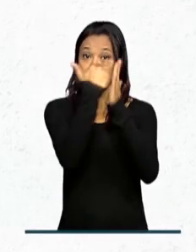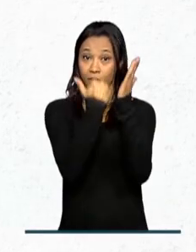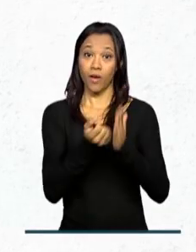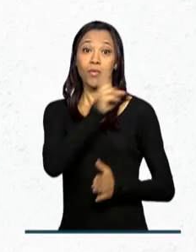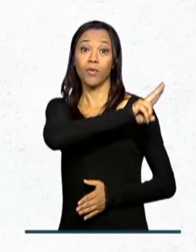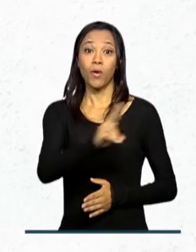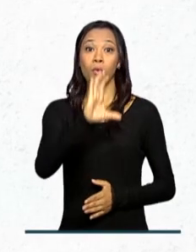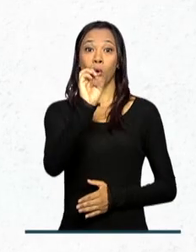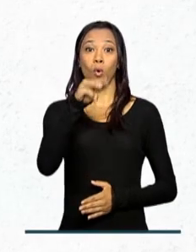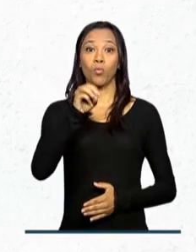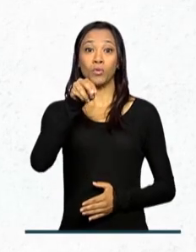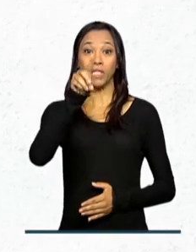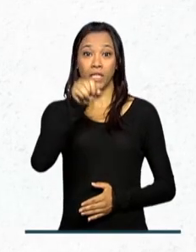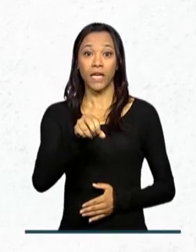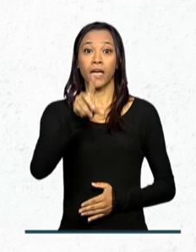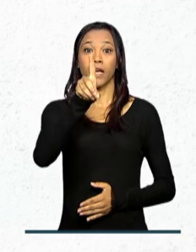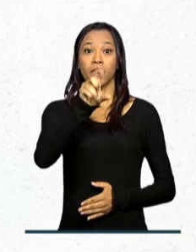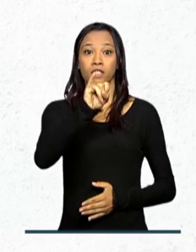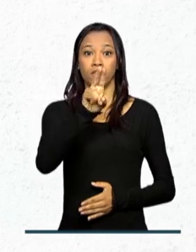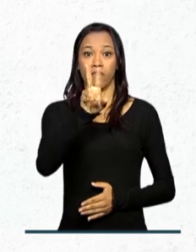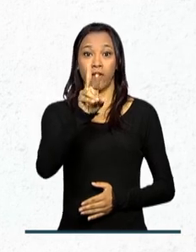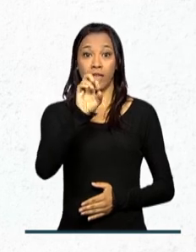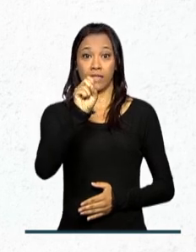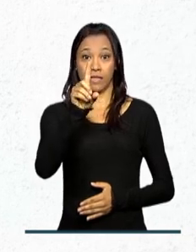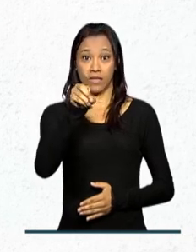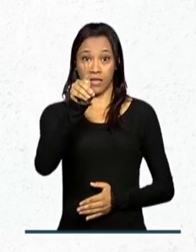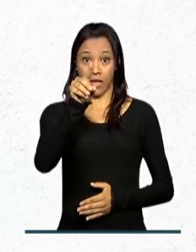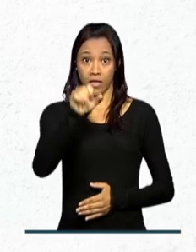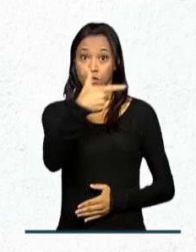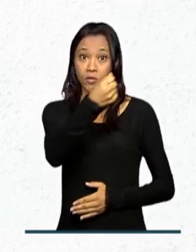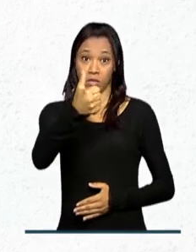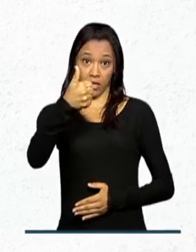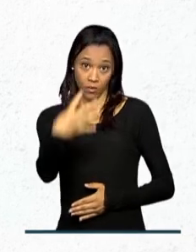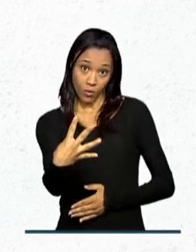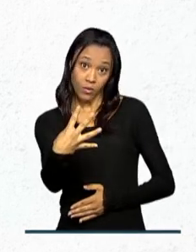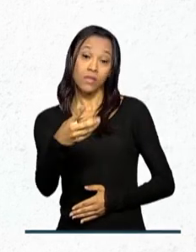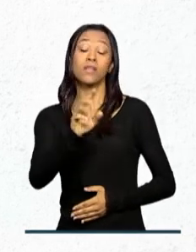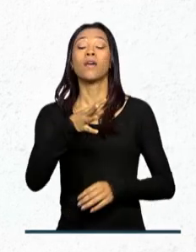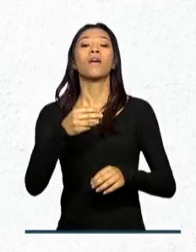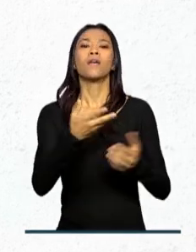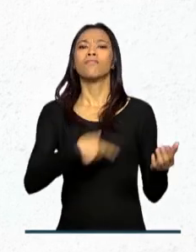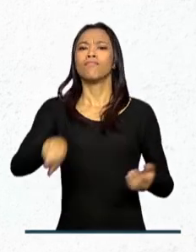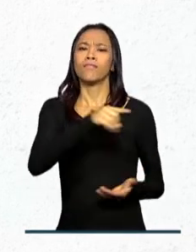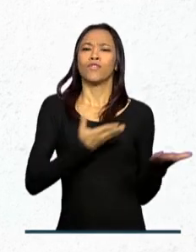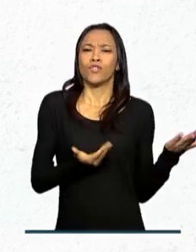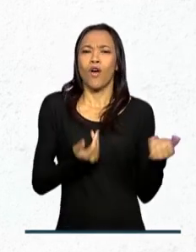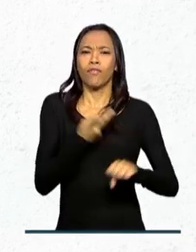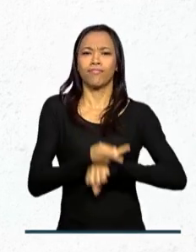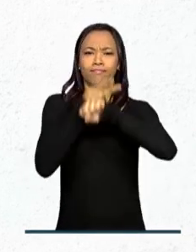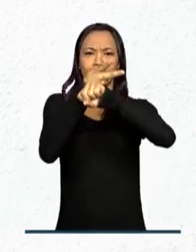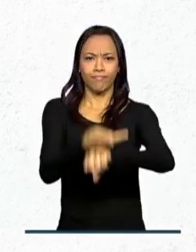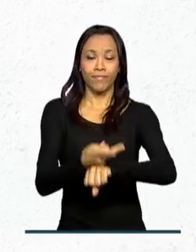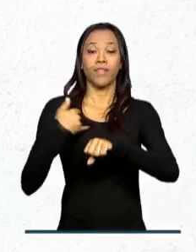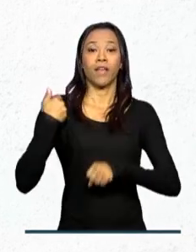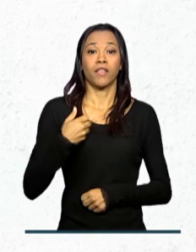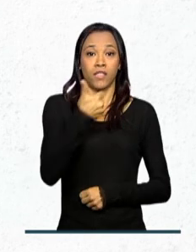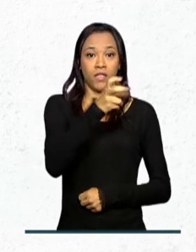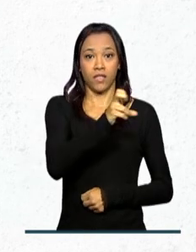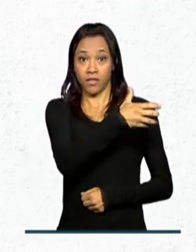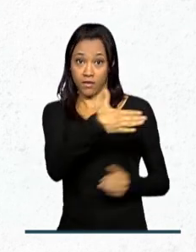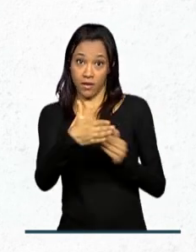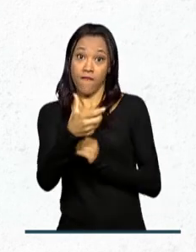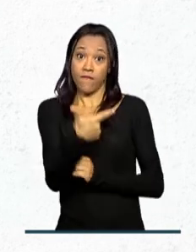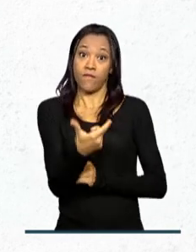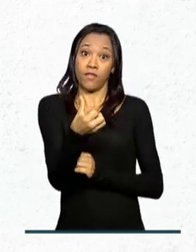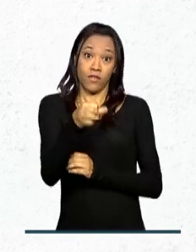O programa Comunica Diversidade 2014, edição Juventude, vai premiar jovens entre 15 e 29 anos que